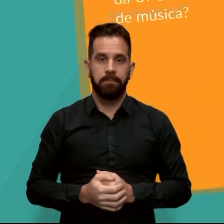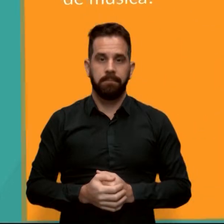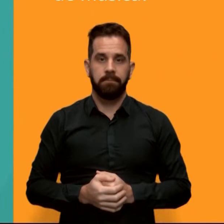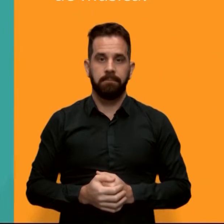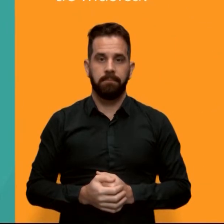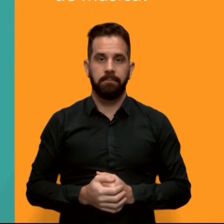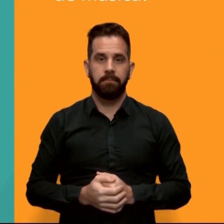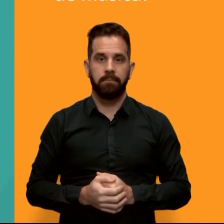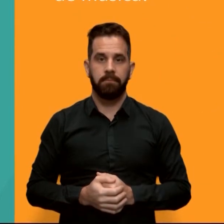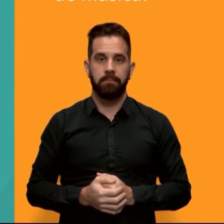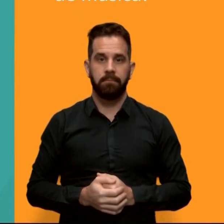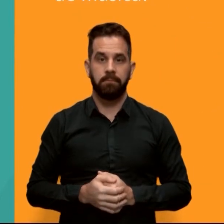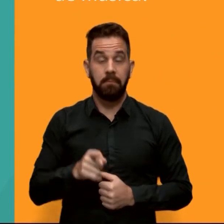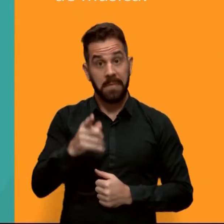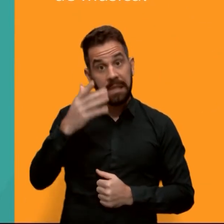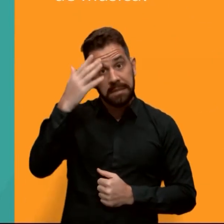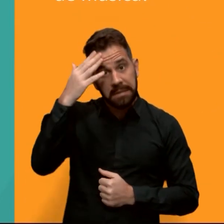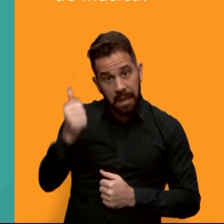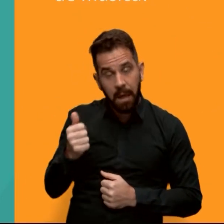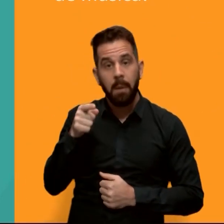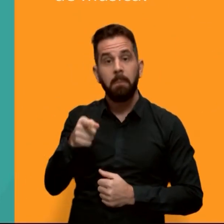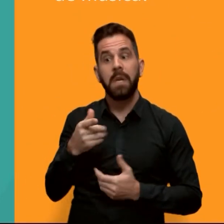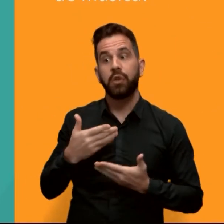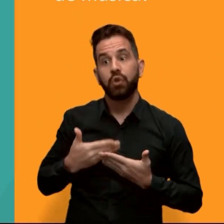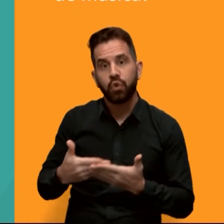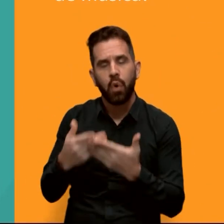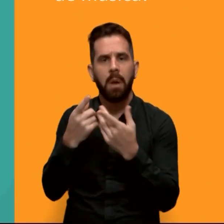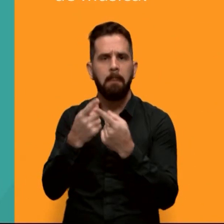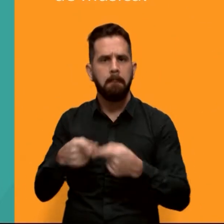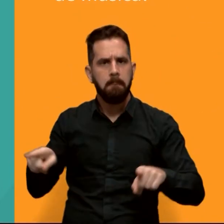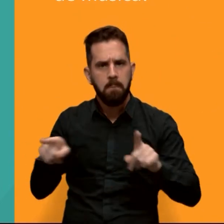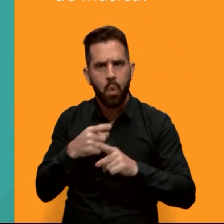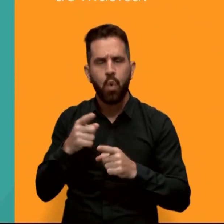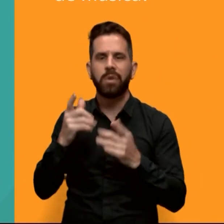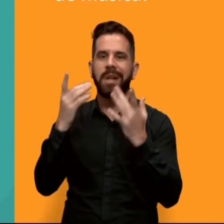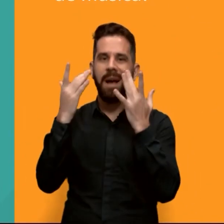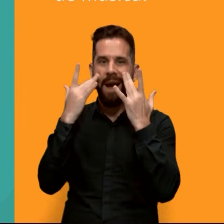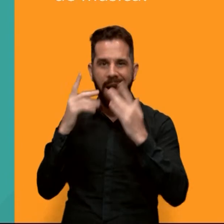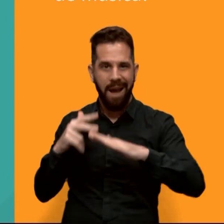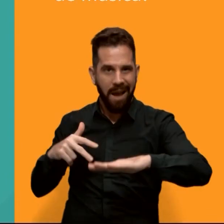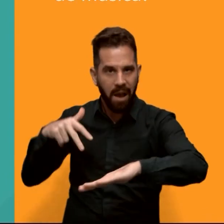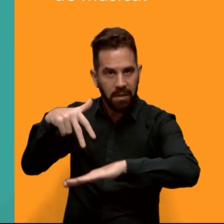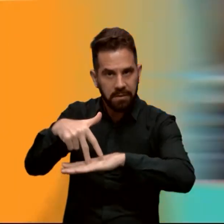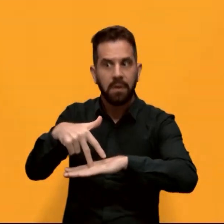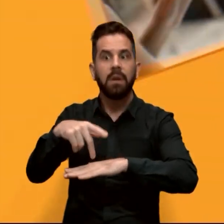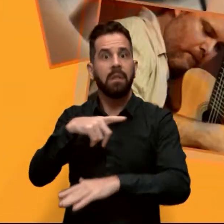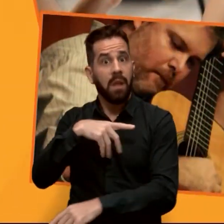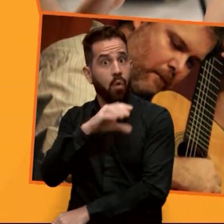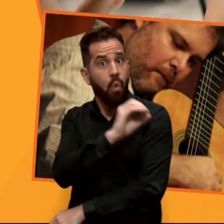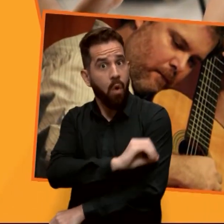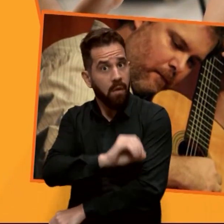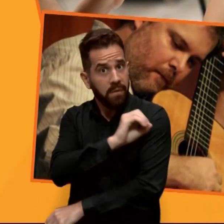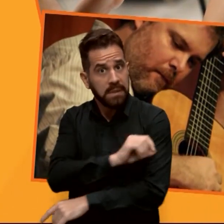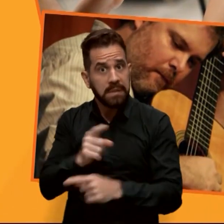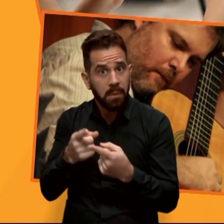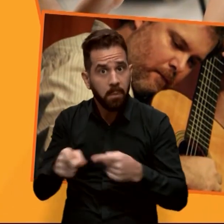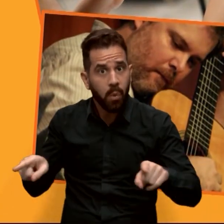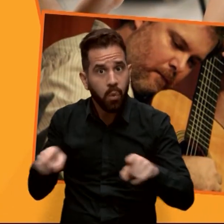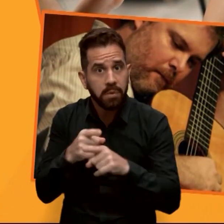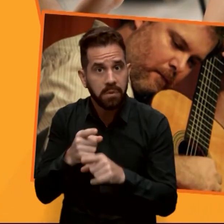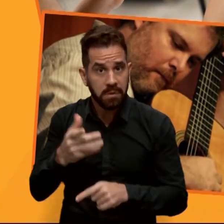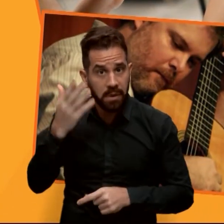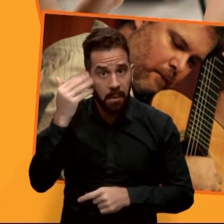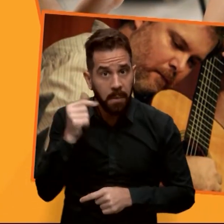Olá você sabia que a Escola de Música e artes cênicas da UFG oferece oficinas de música as